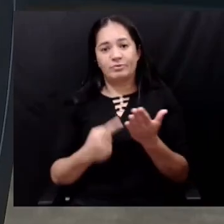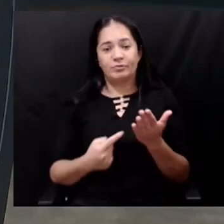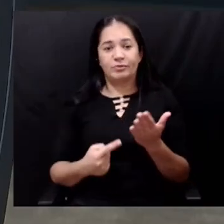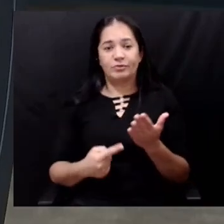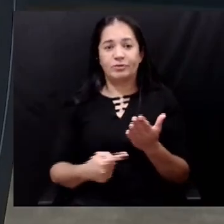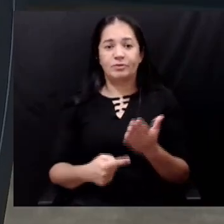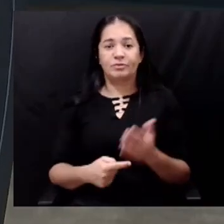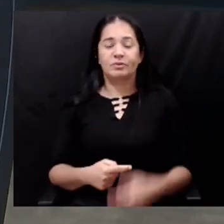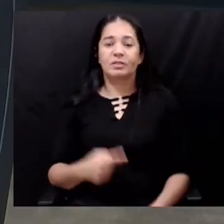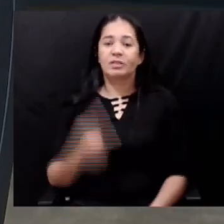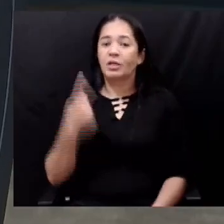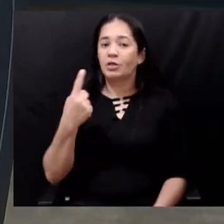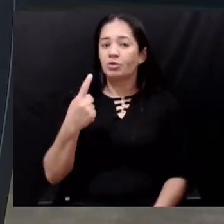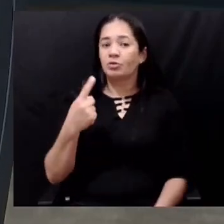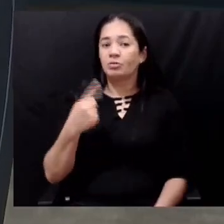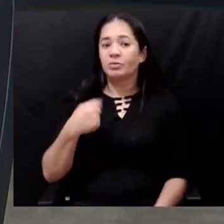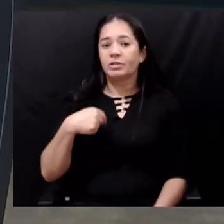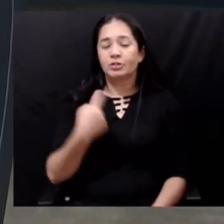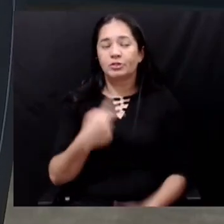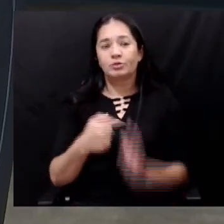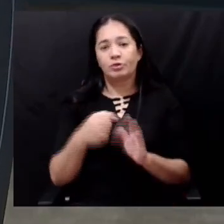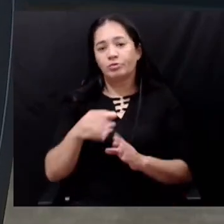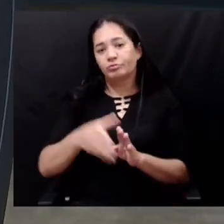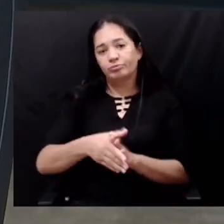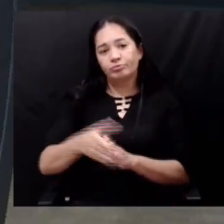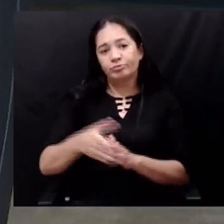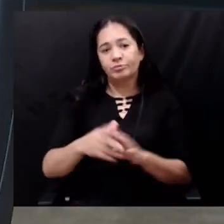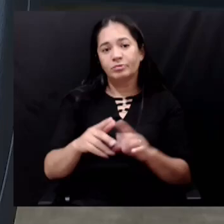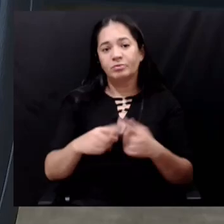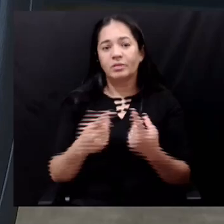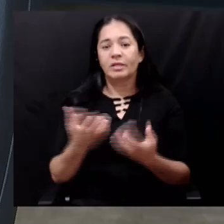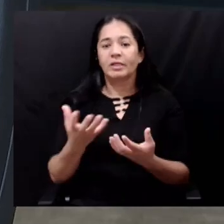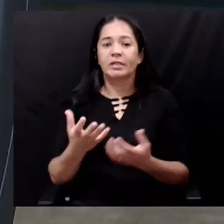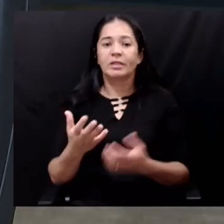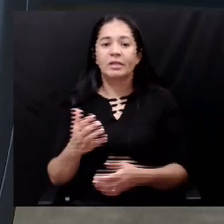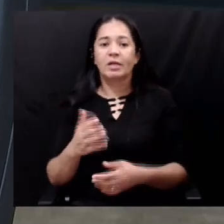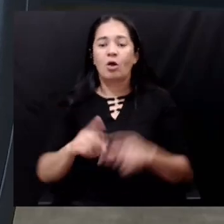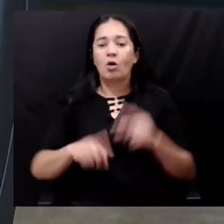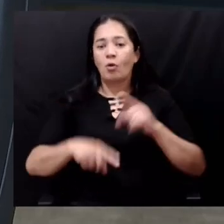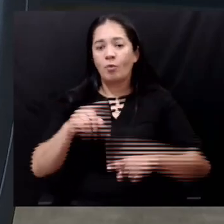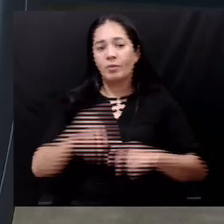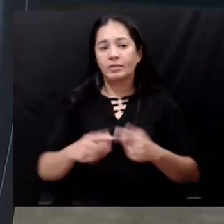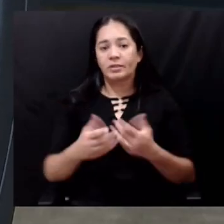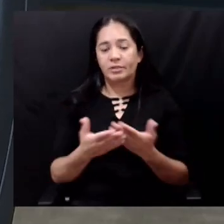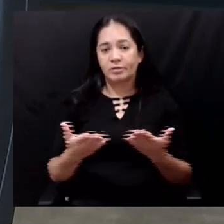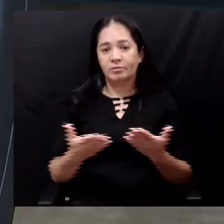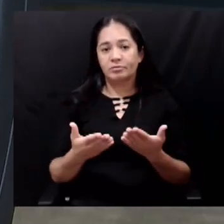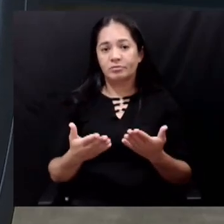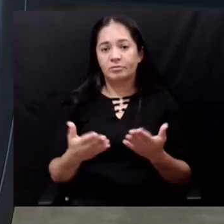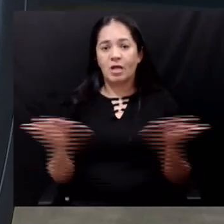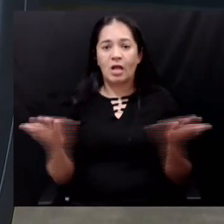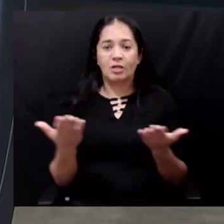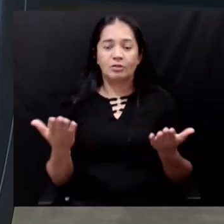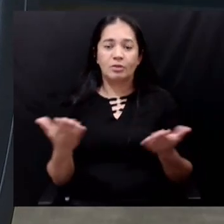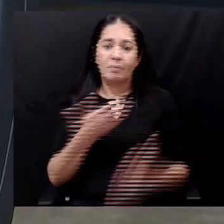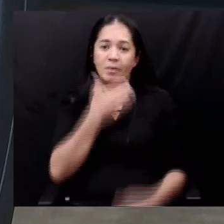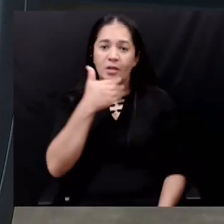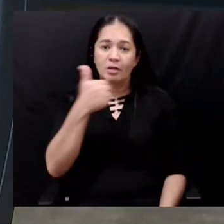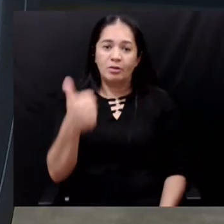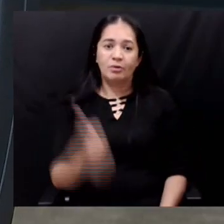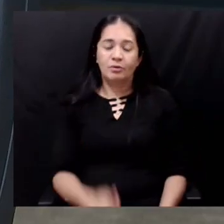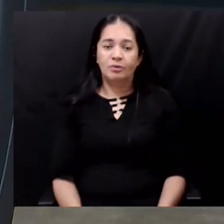Unesp, mas a gente queria, talvez, o material de vocês esteja mais atualizado. Tá?